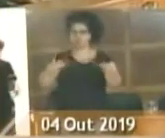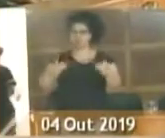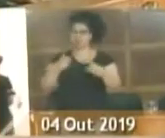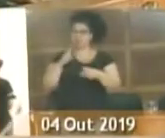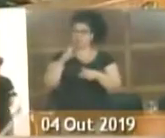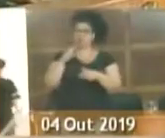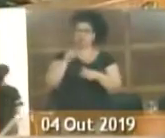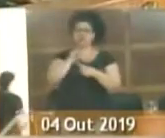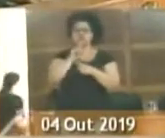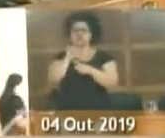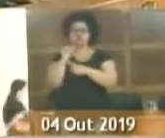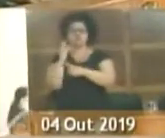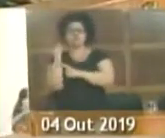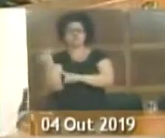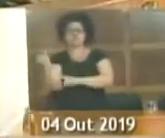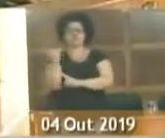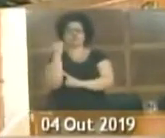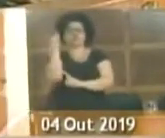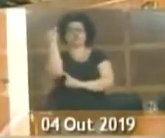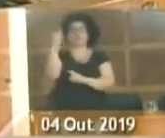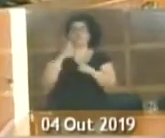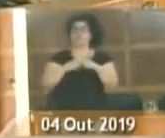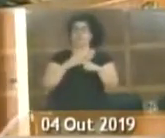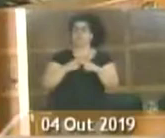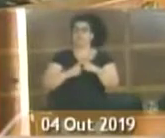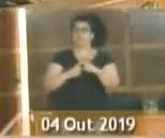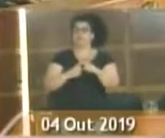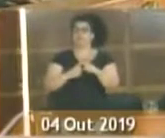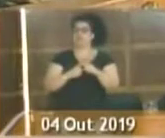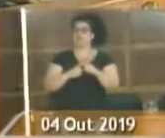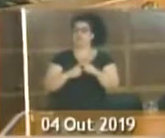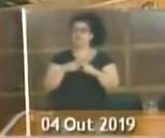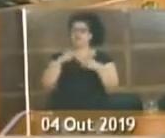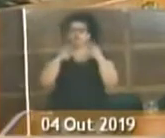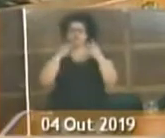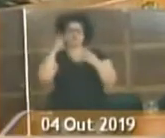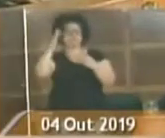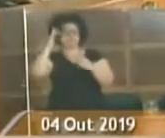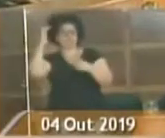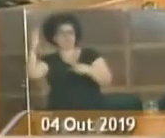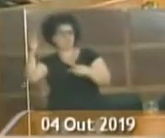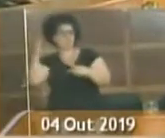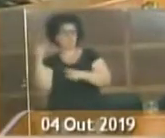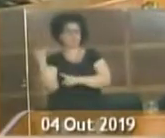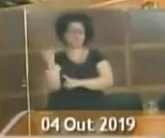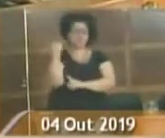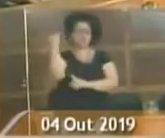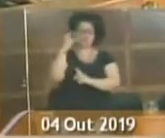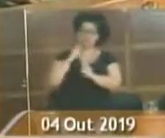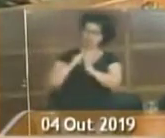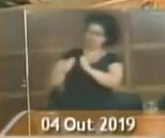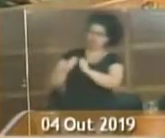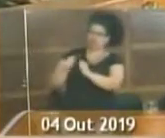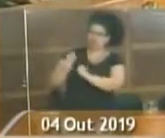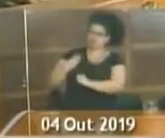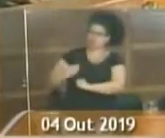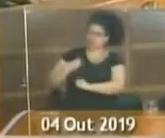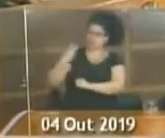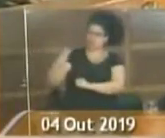de extrema relevância, pois leva à reflexão sobre a importância da preservação dos